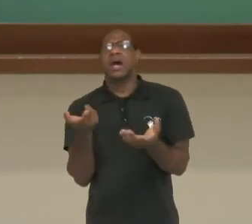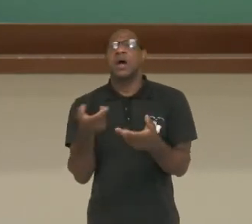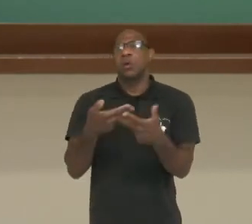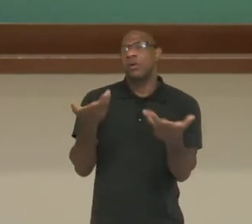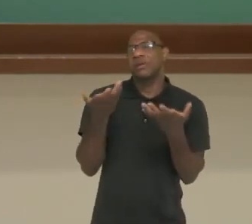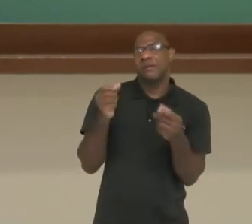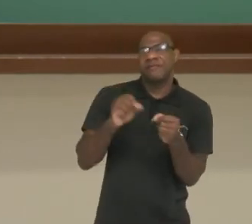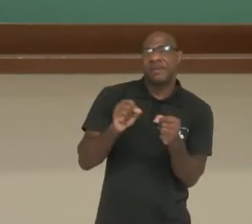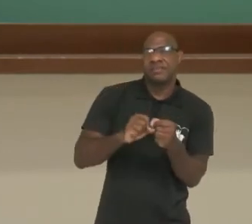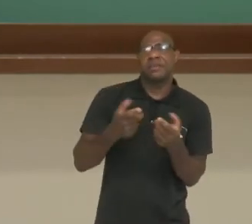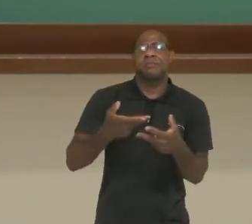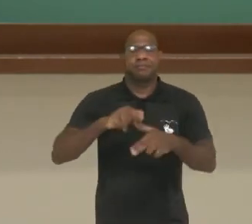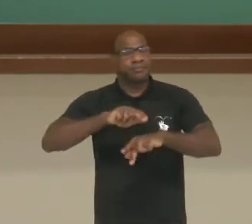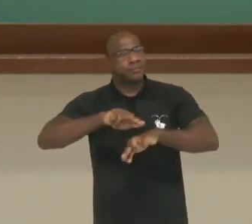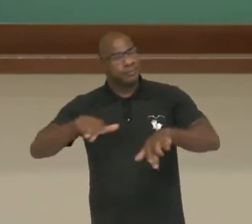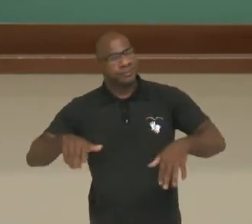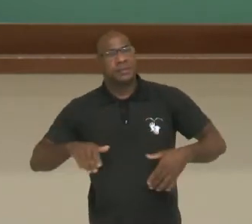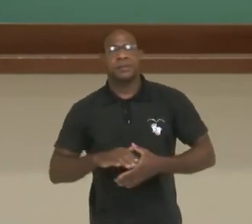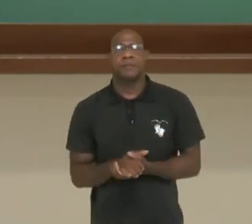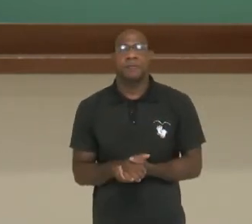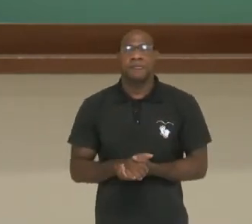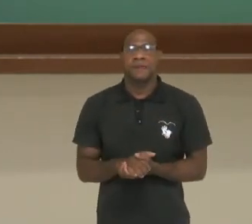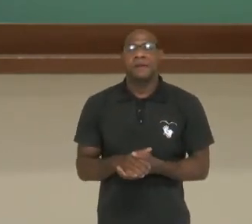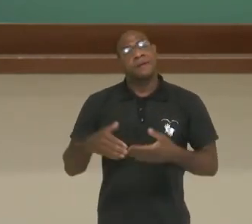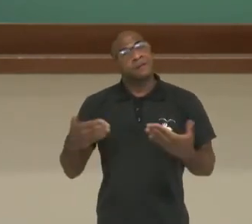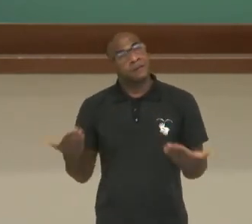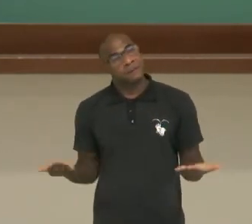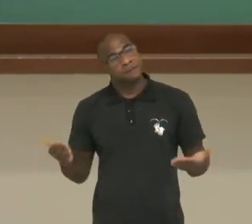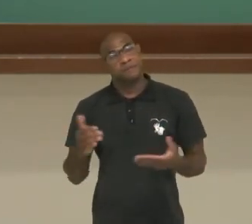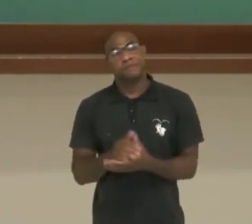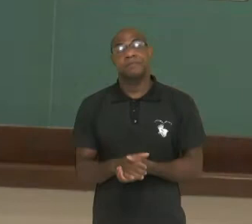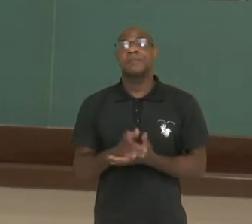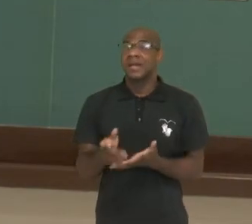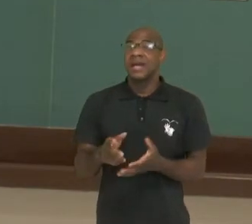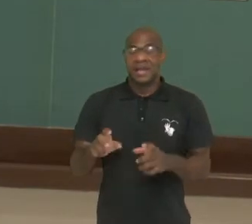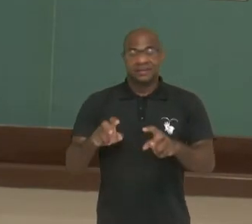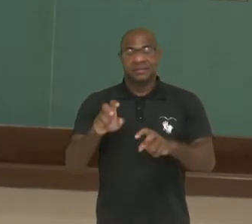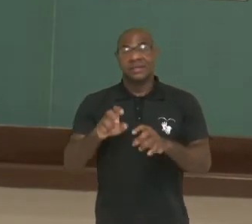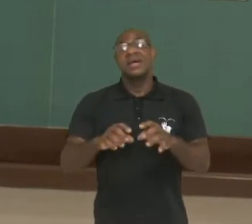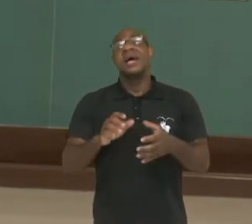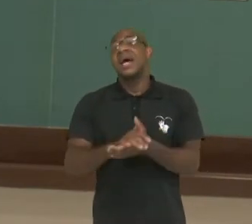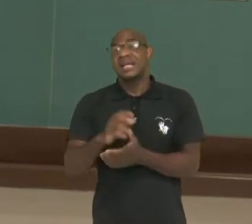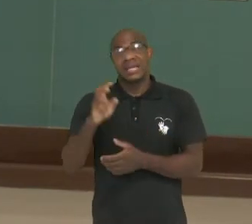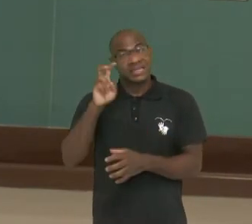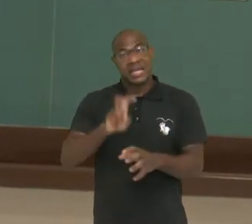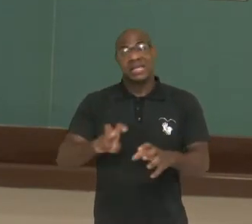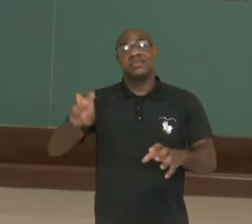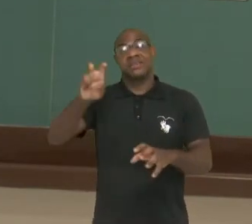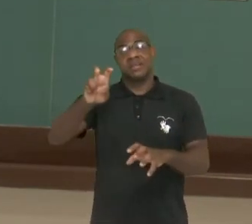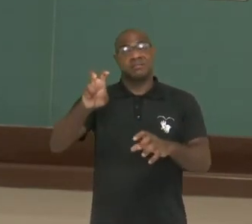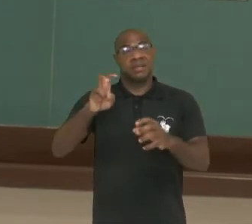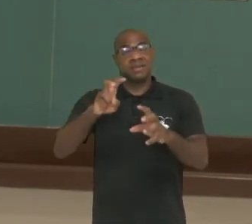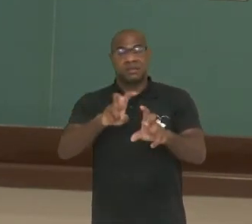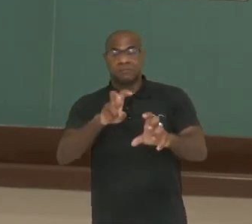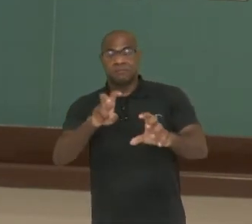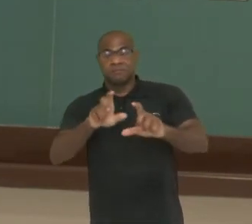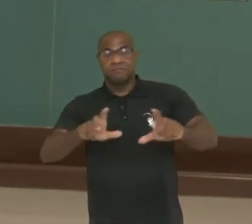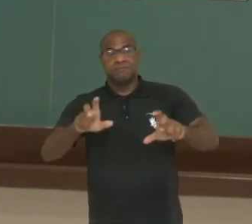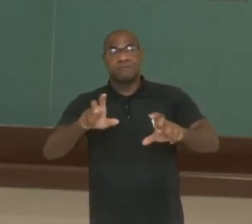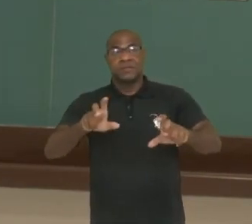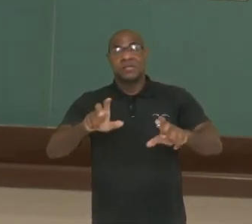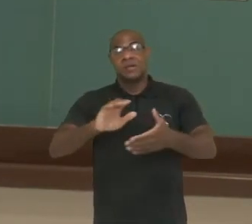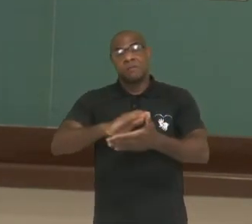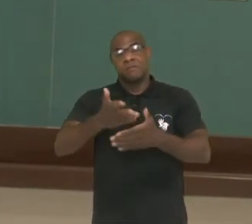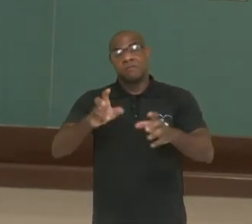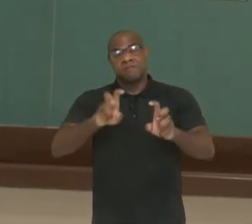despercebidamente, mas pararam um tempinho para dar uma olhada, né? Então, essa inteligência artificial entende que você talvez seja um